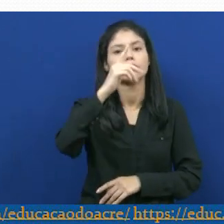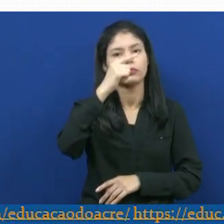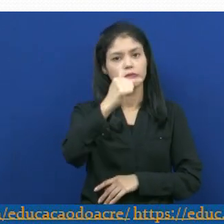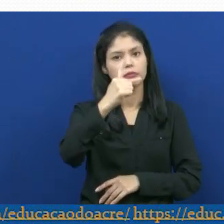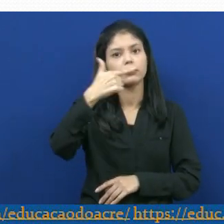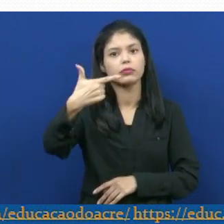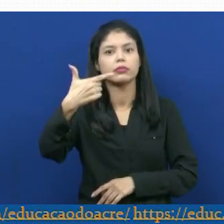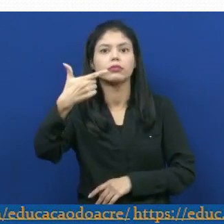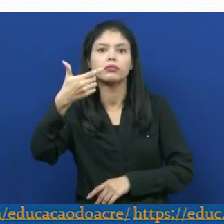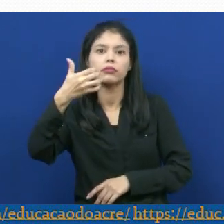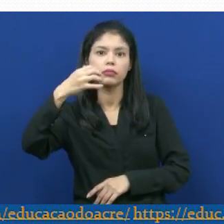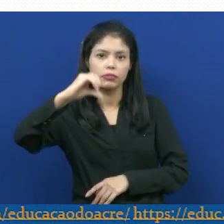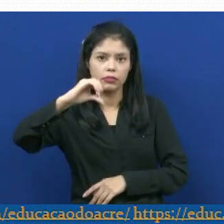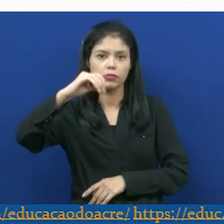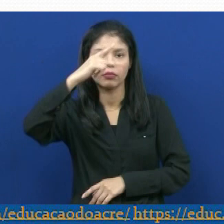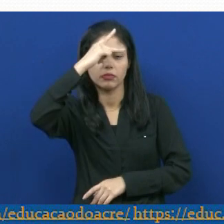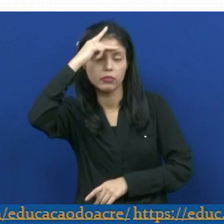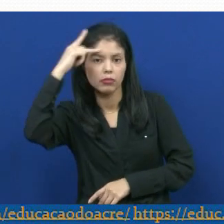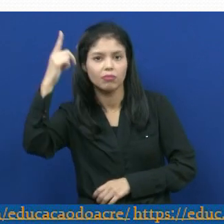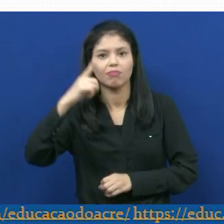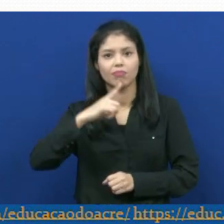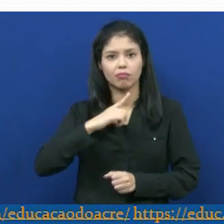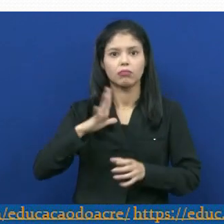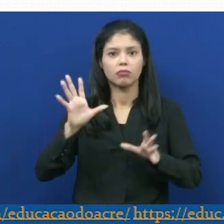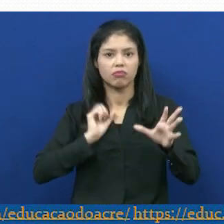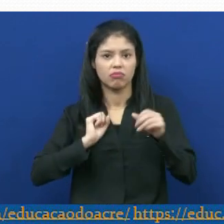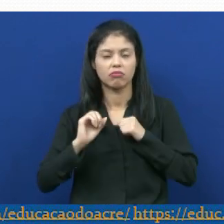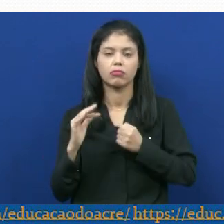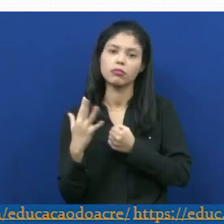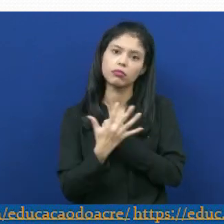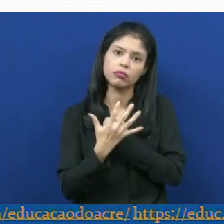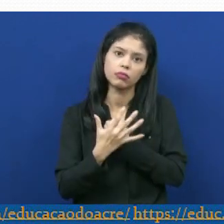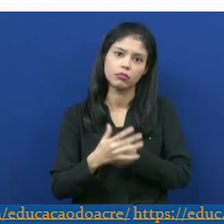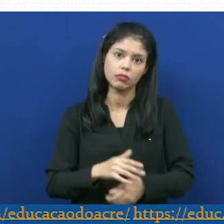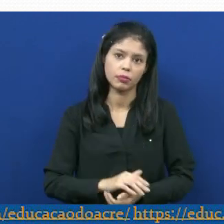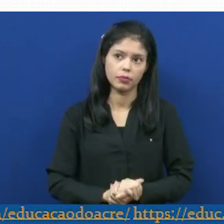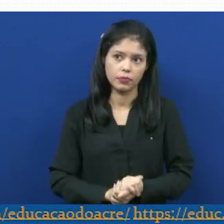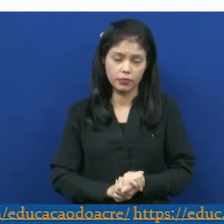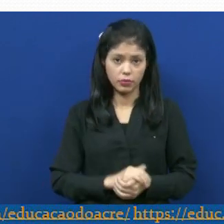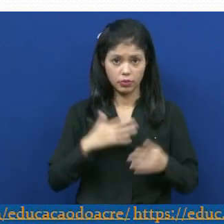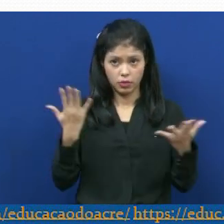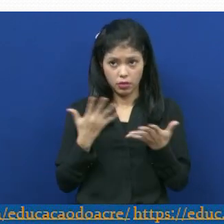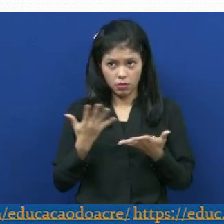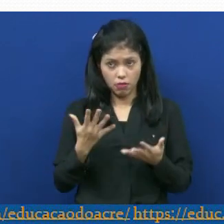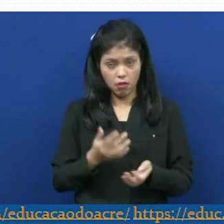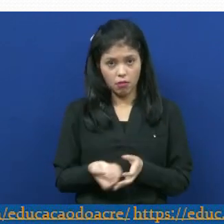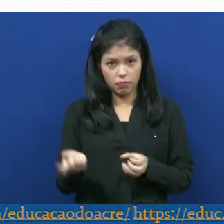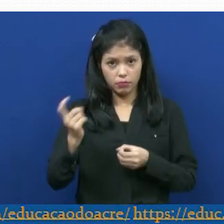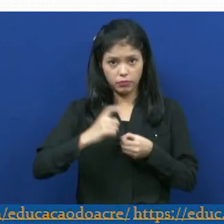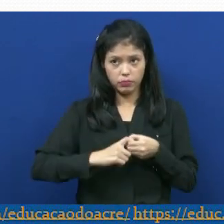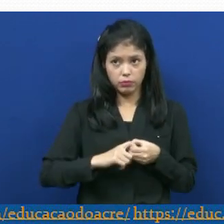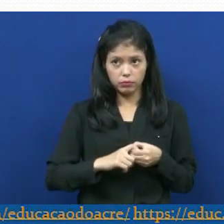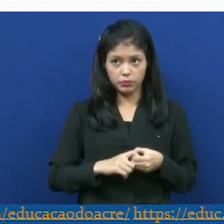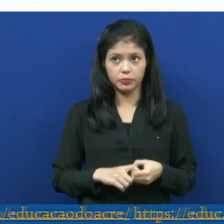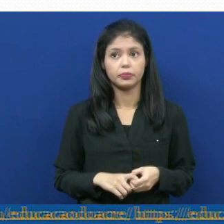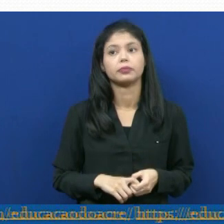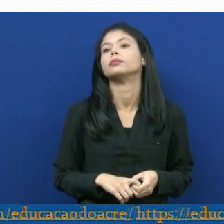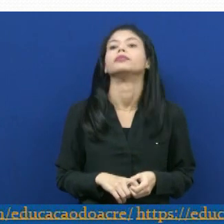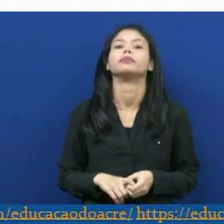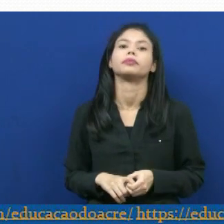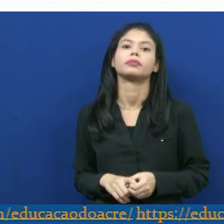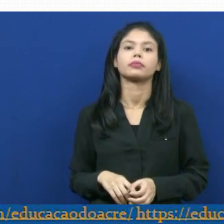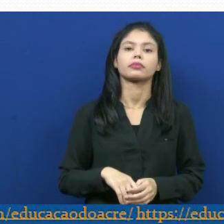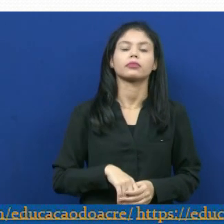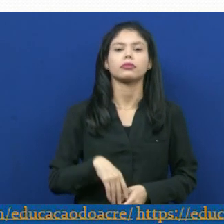tivemos 729 pessoas contaminadas pelo vírus. Agora, voltando